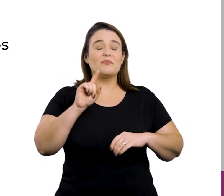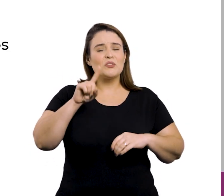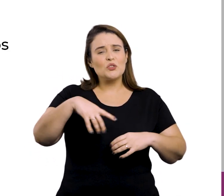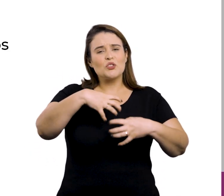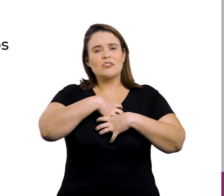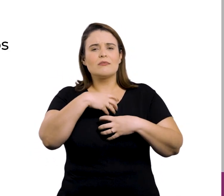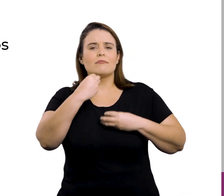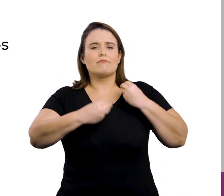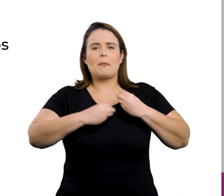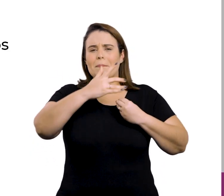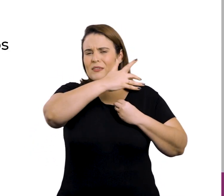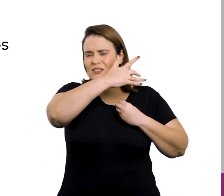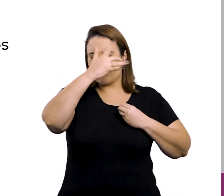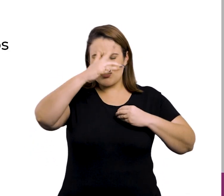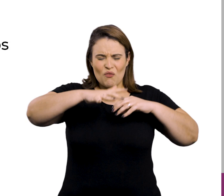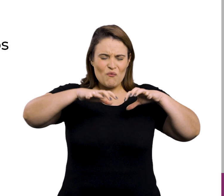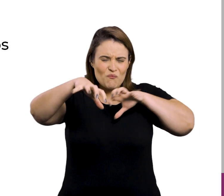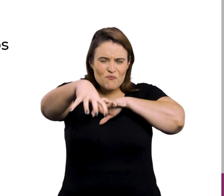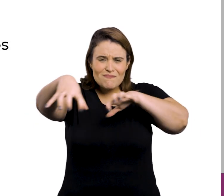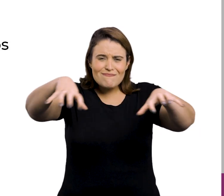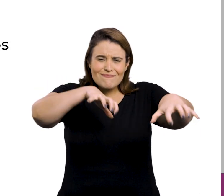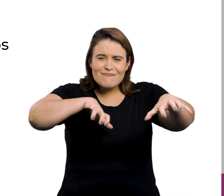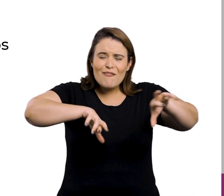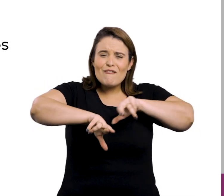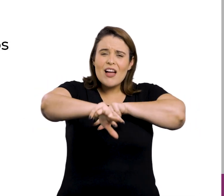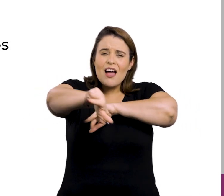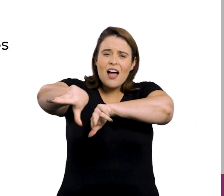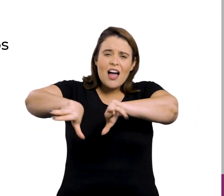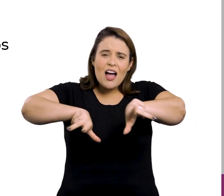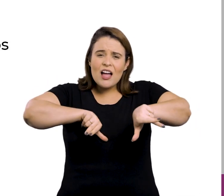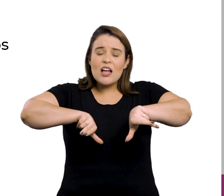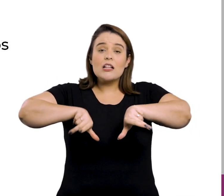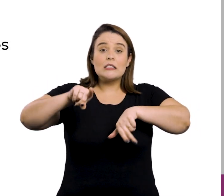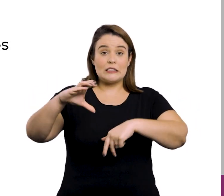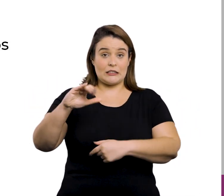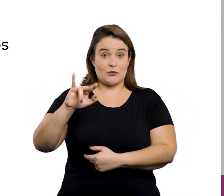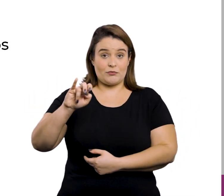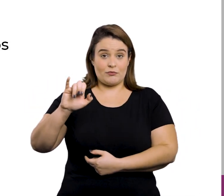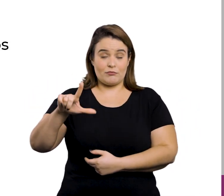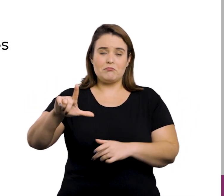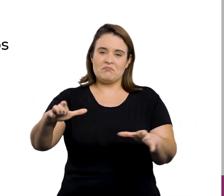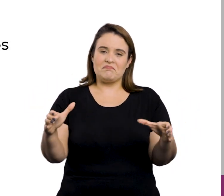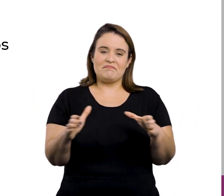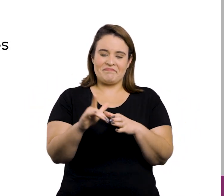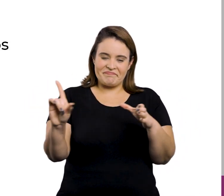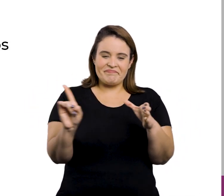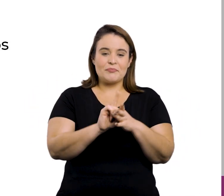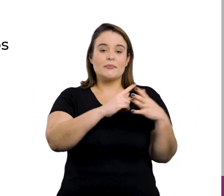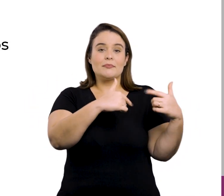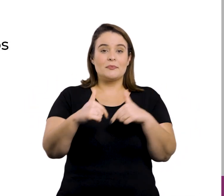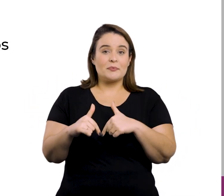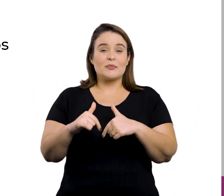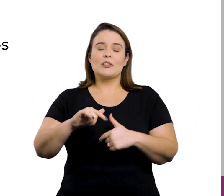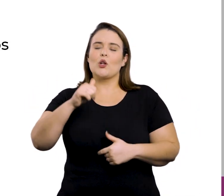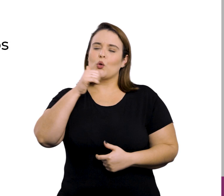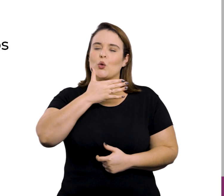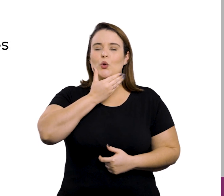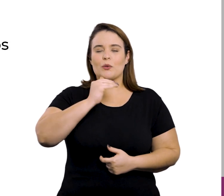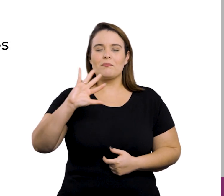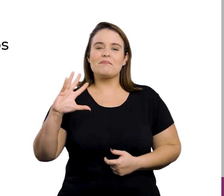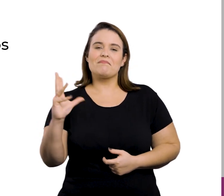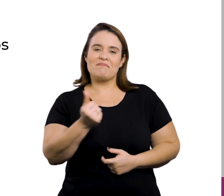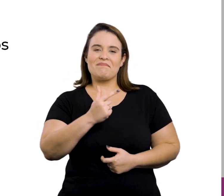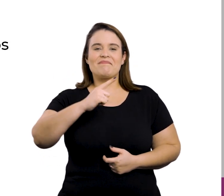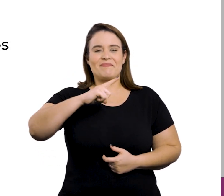Campanha Nacional pelo Direito à Educação é uma articulação de centenas de movimentos e organizações da sociedade civil,